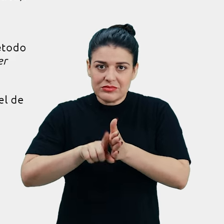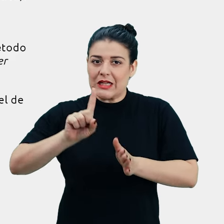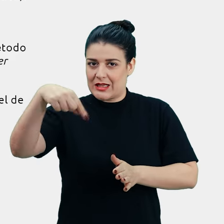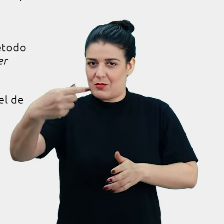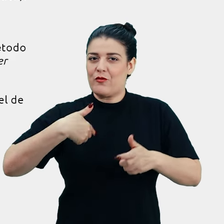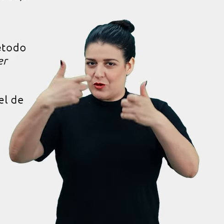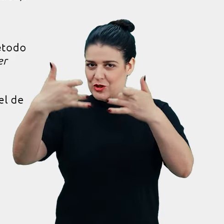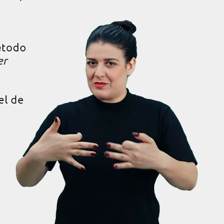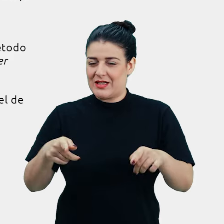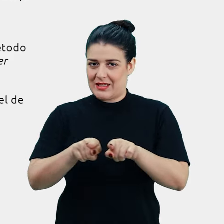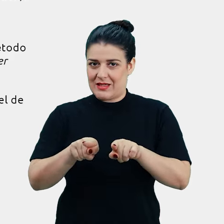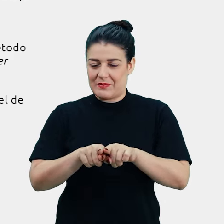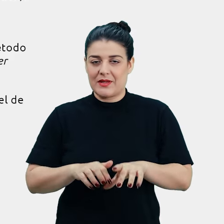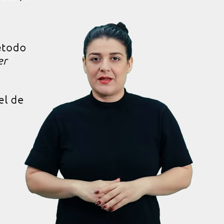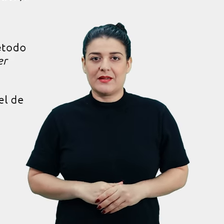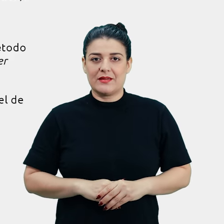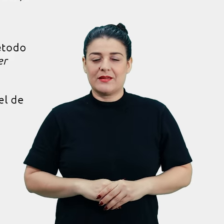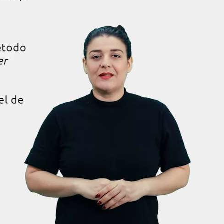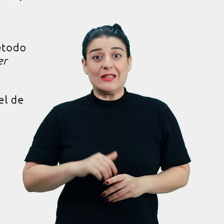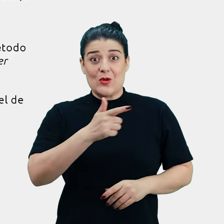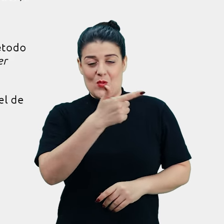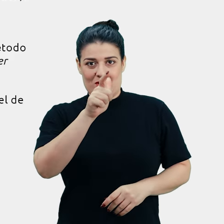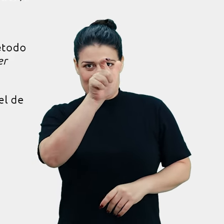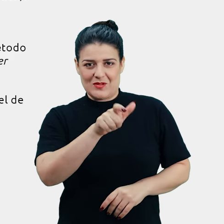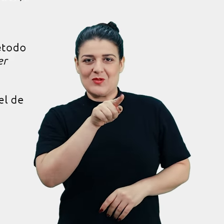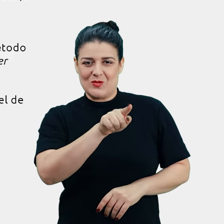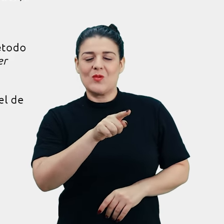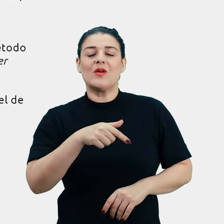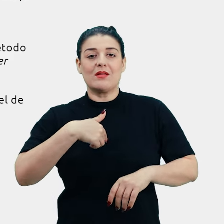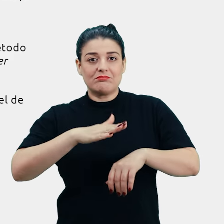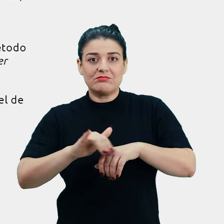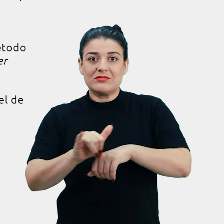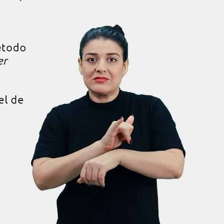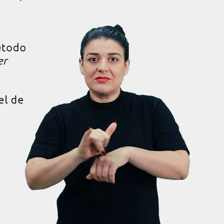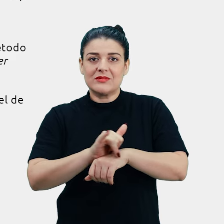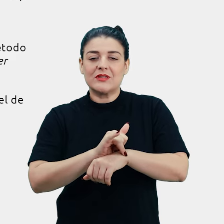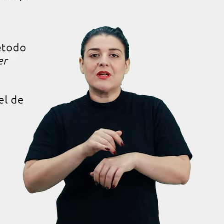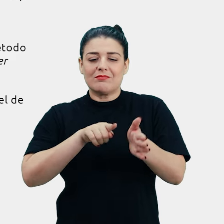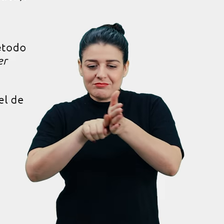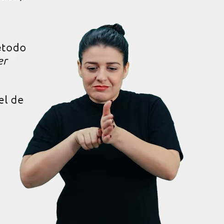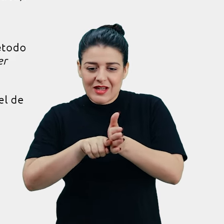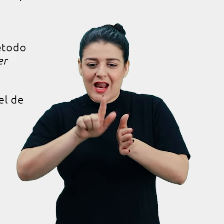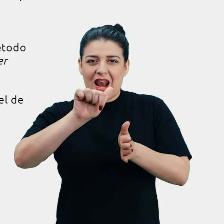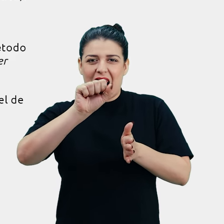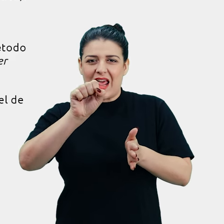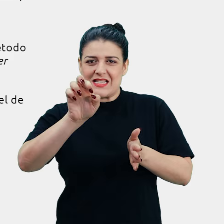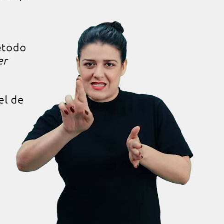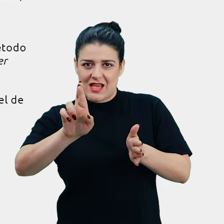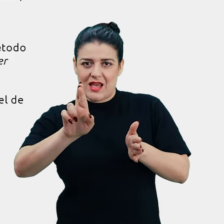falarei posteriormente. E o Tanaka, que desenvolveu um método de ionização conhecido como Soft Laser